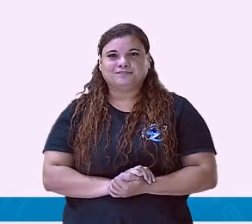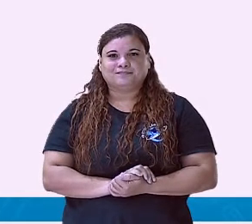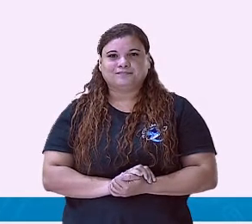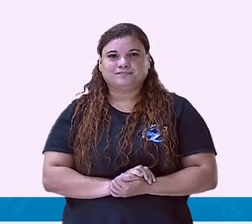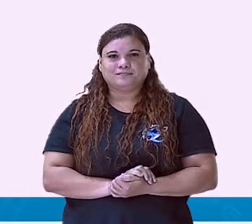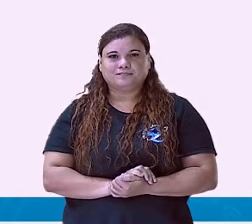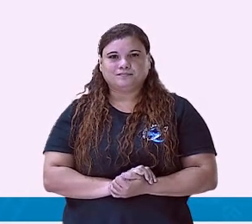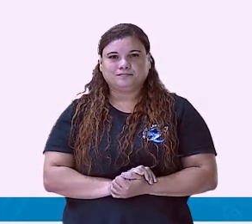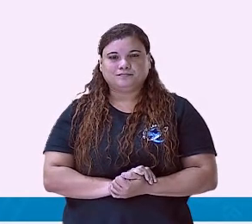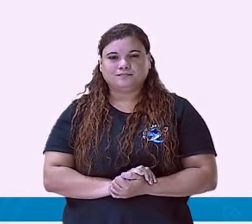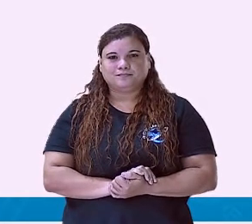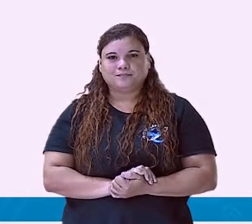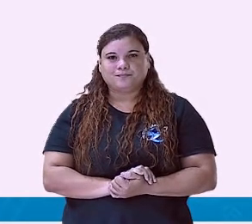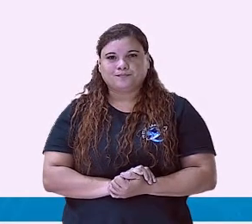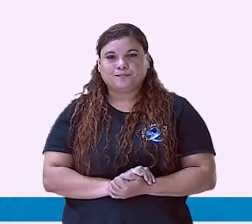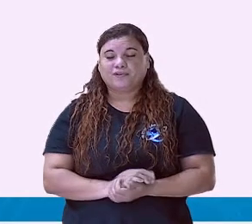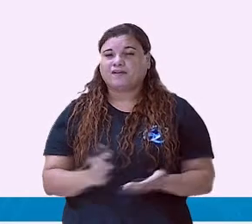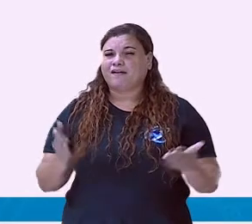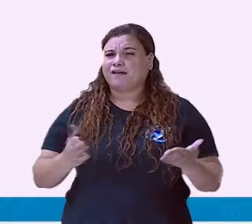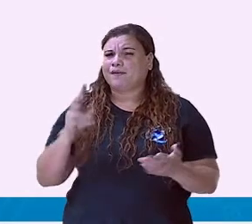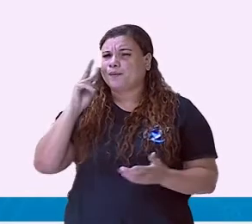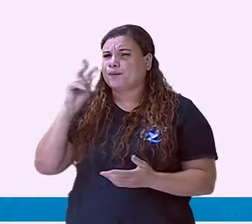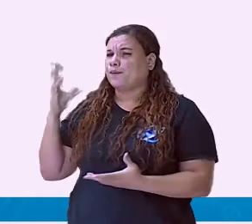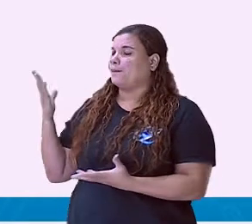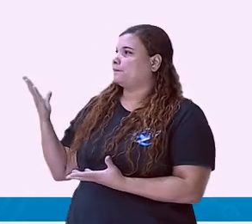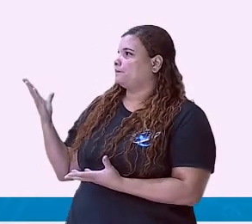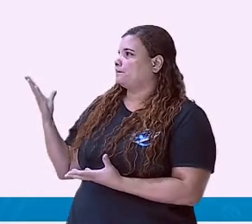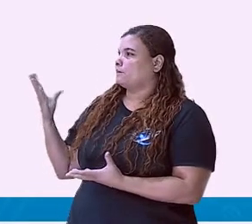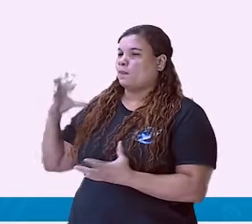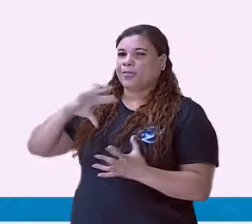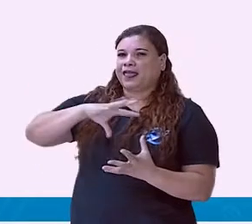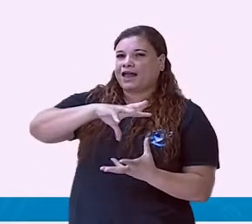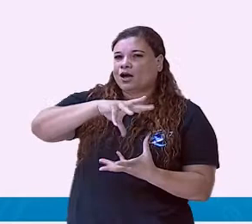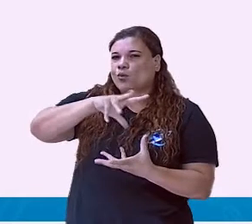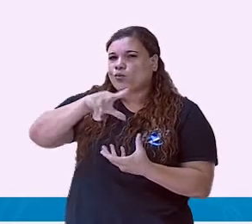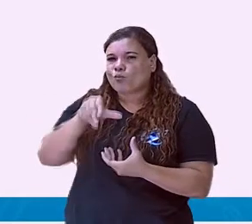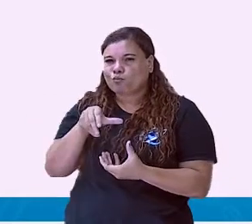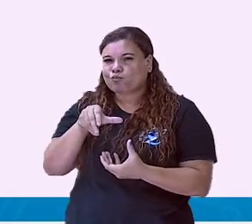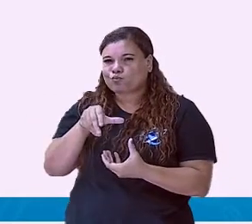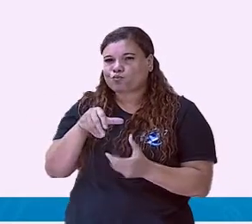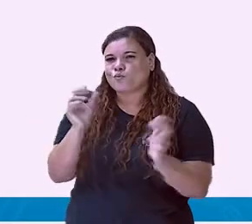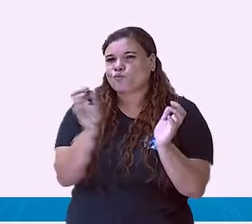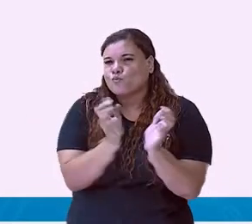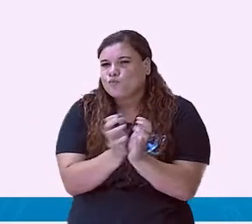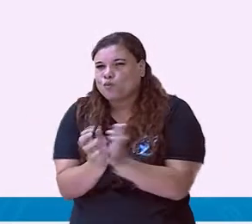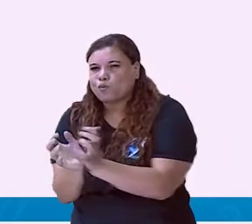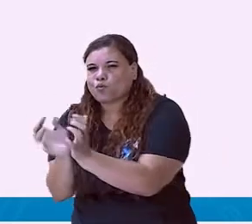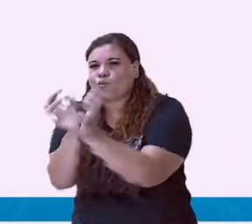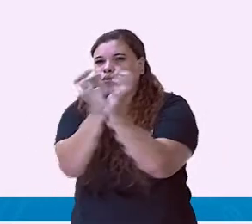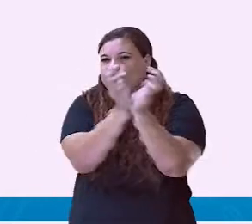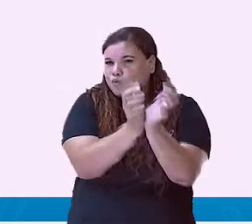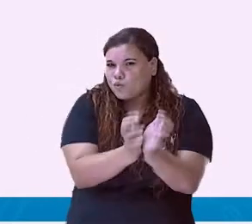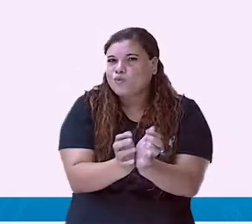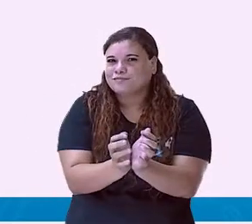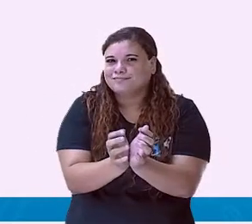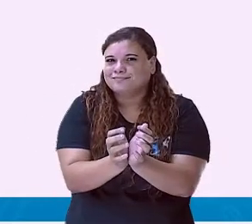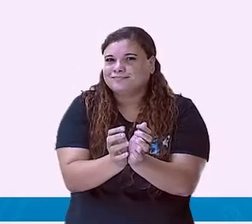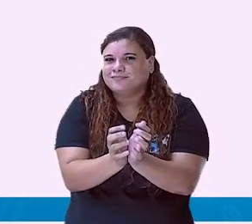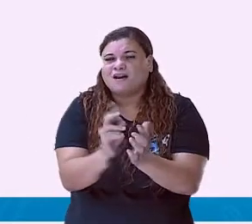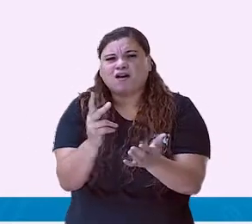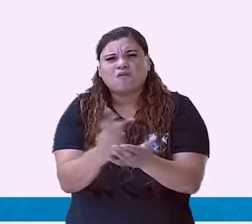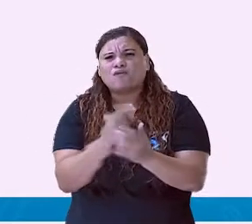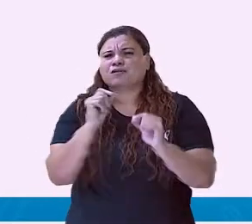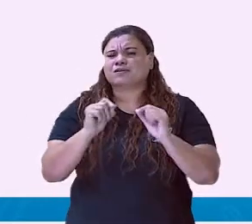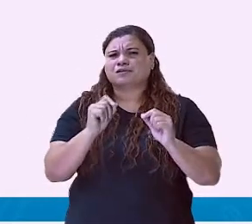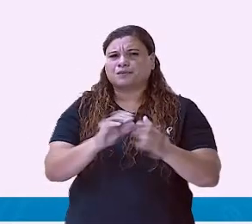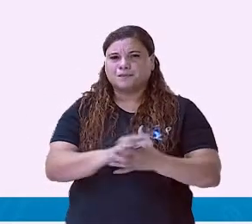O mundo multipolar. Com a desestruturação do socialismo e a expansão do capitalismo, as